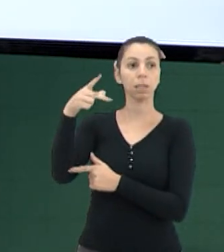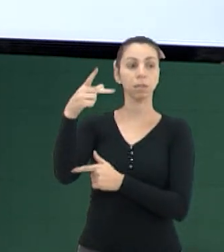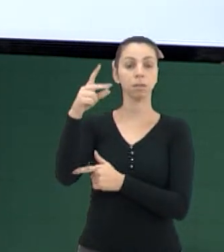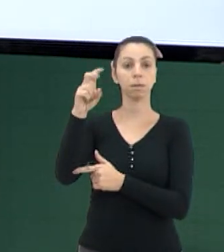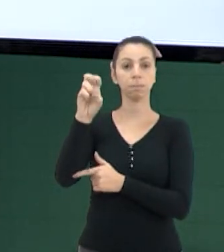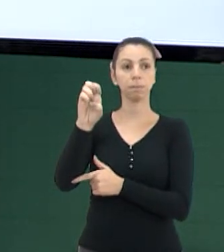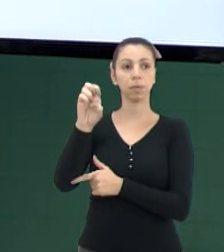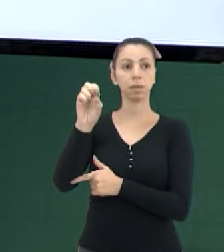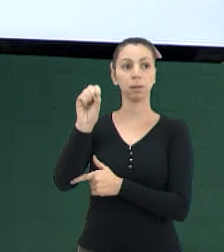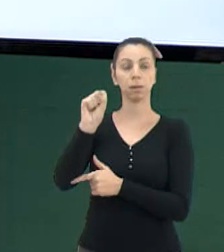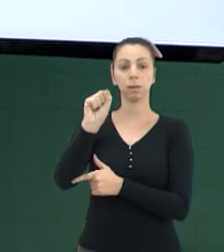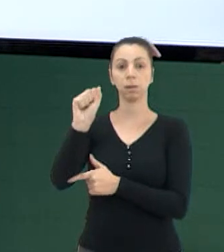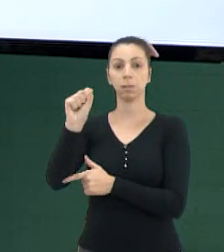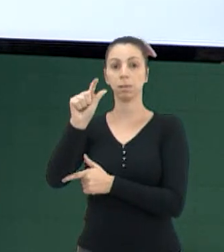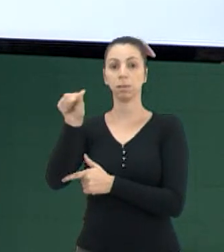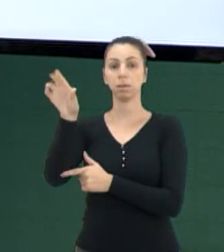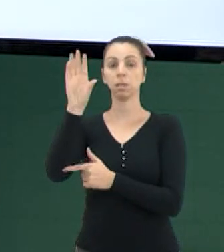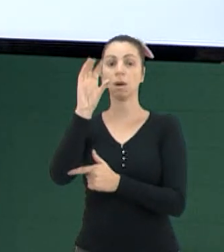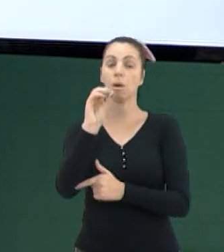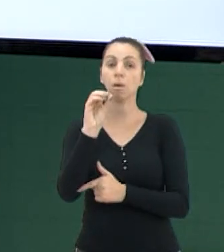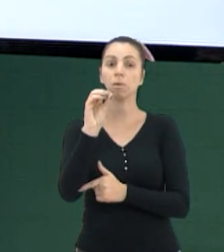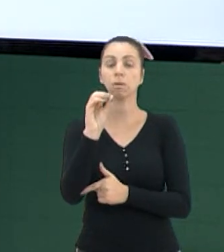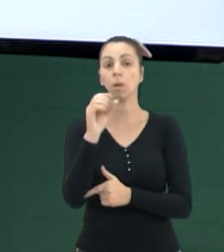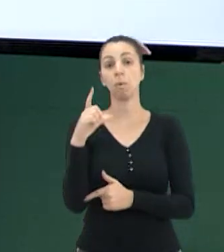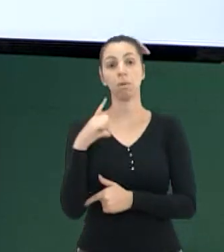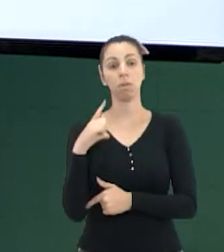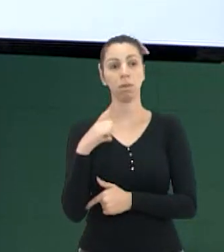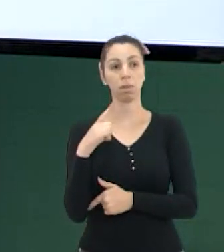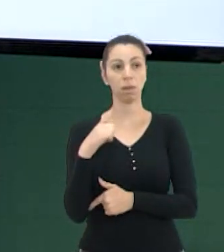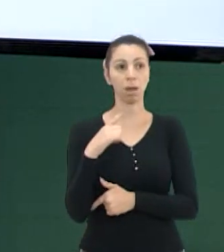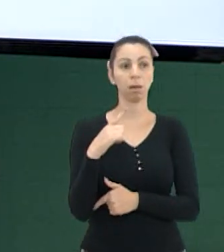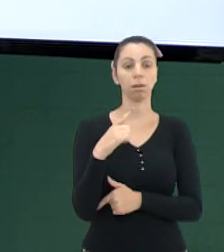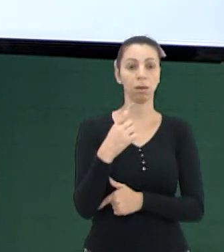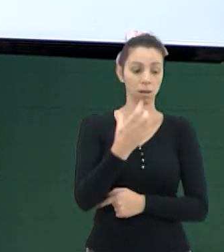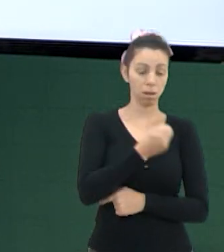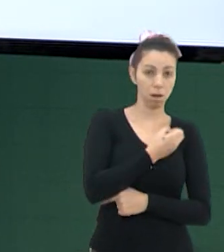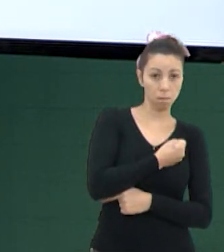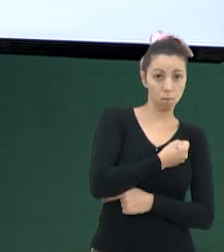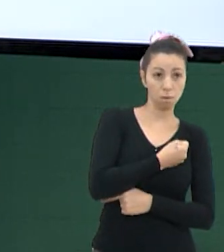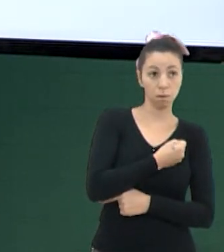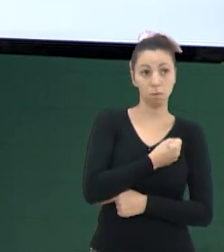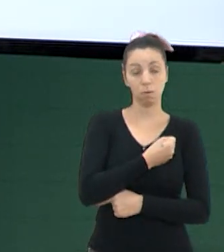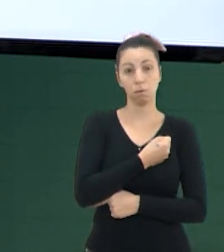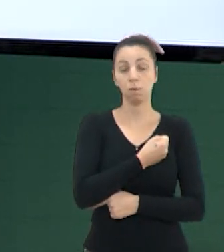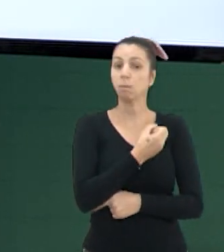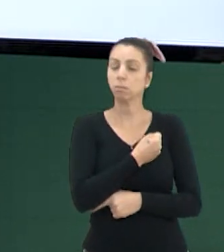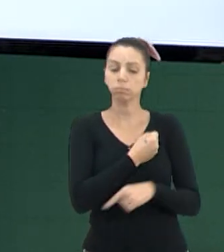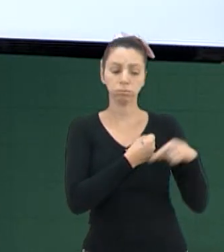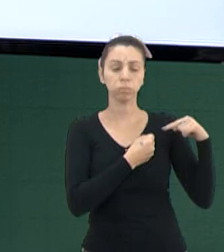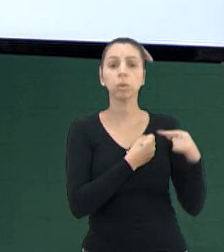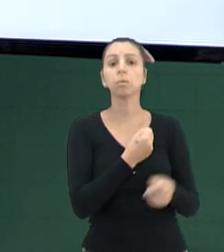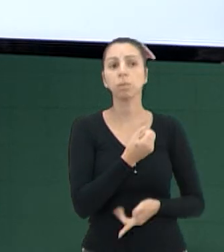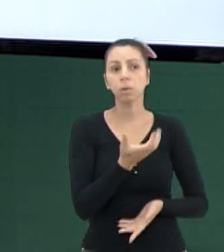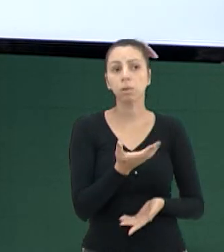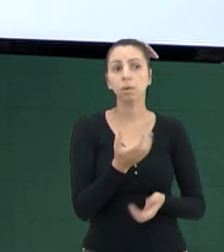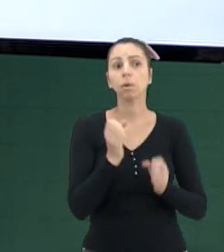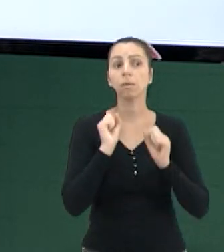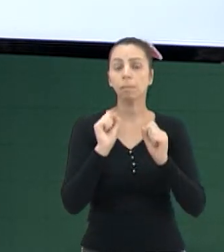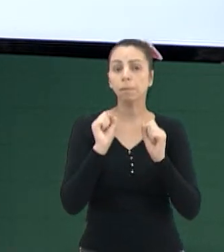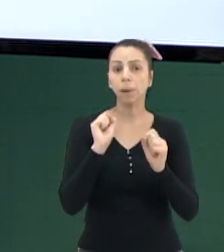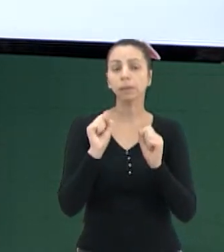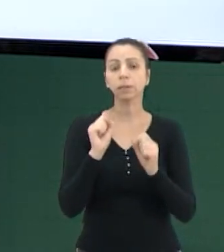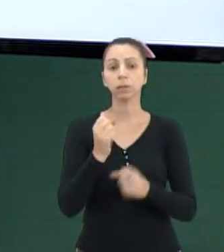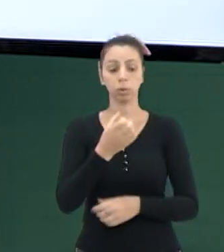eu tenho a expressão algébrica e a expressão numérica. E se eu já sei que o numérico é número, eu posso dizer que